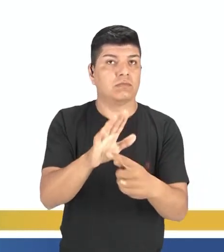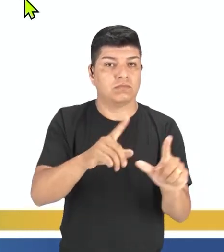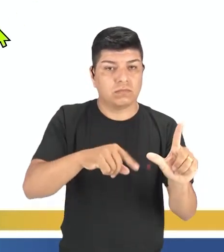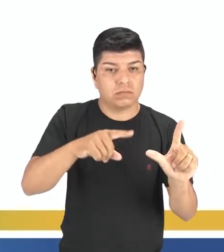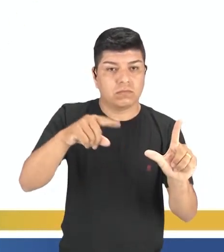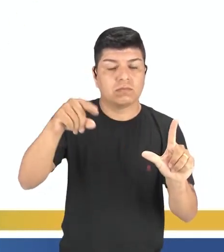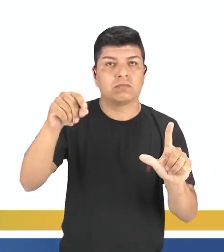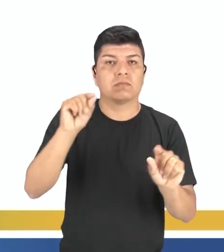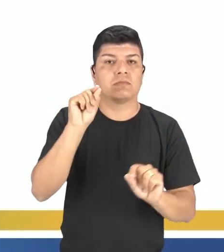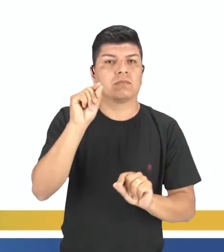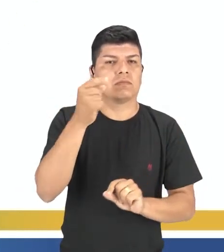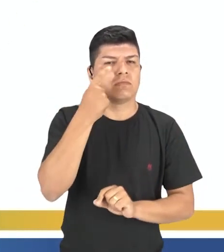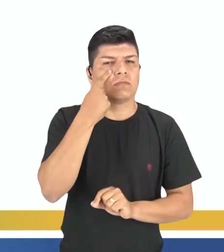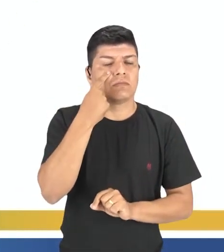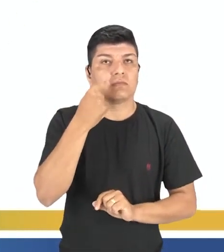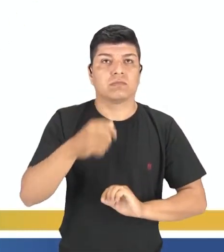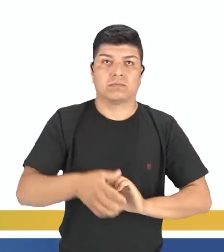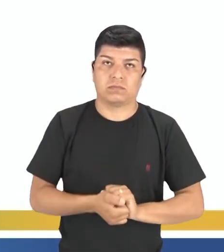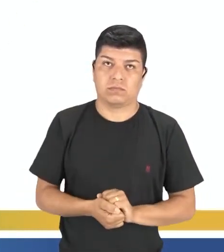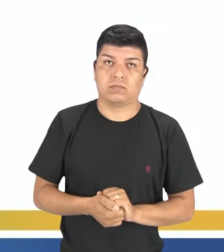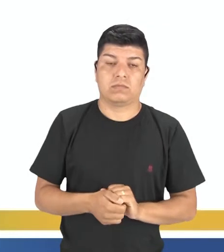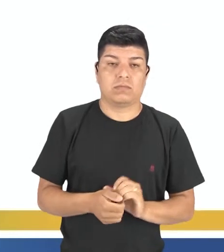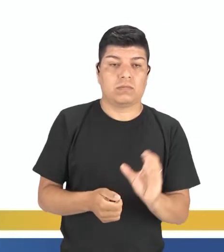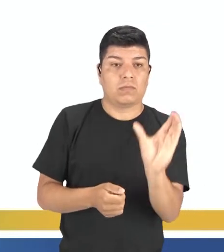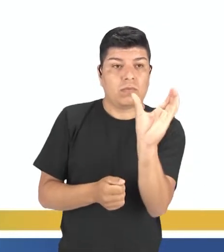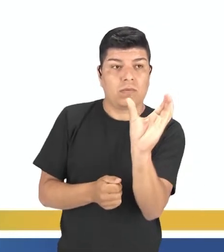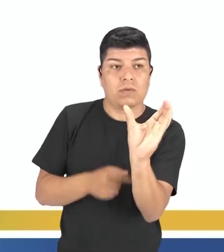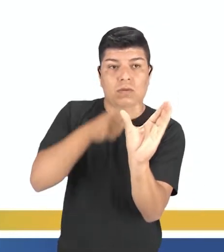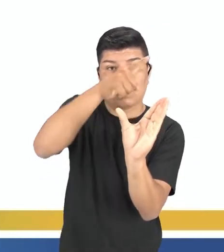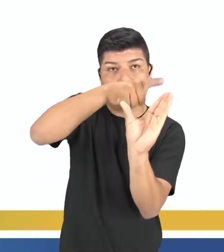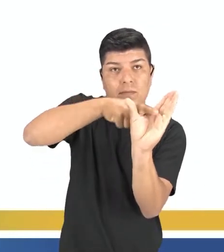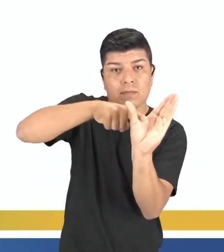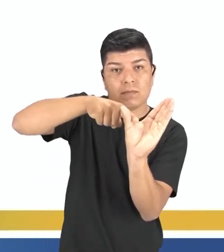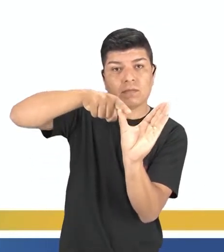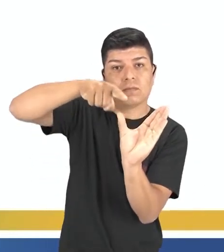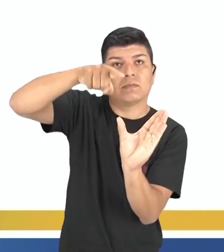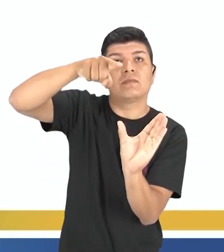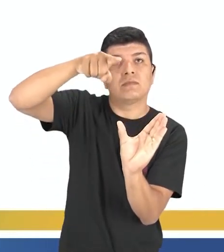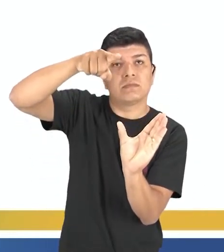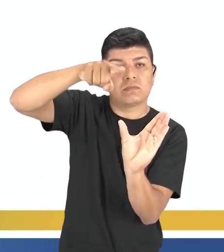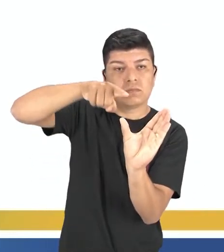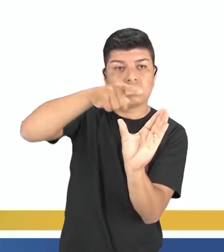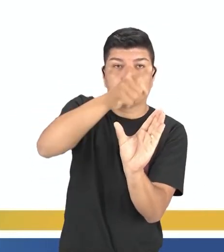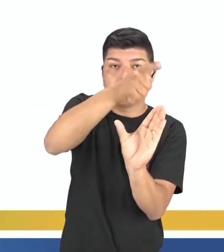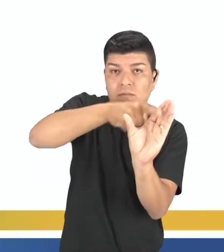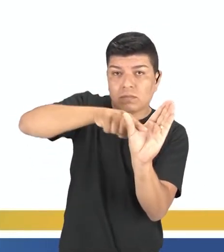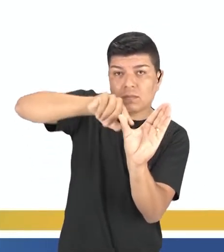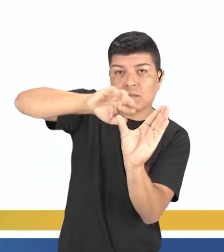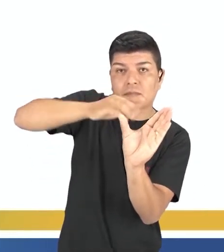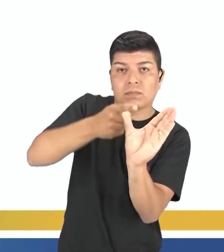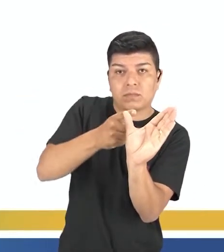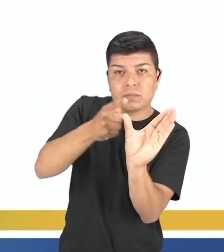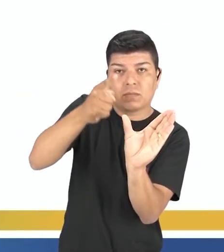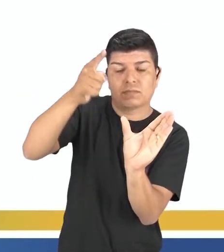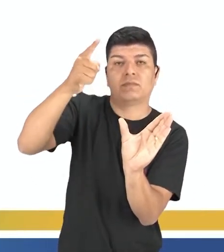devemos observar o quê? A parábola desta inequação ela terá concavidade para cima,